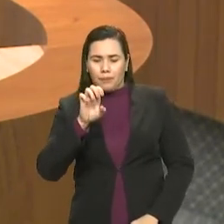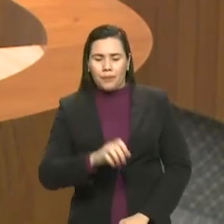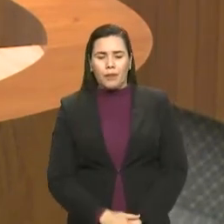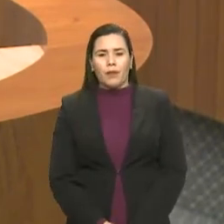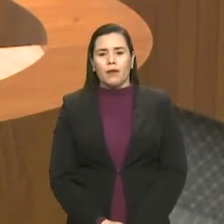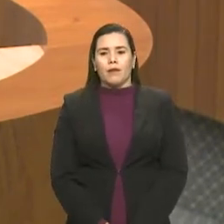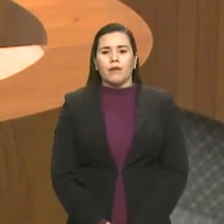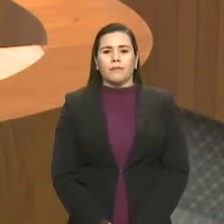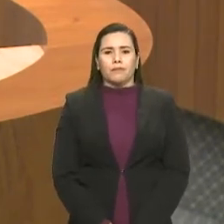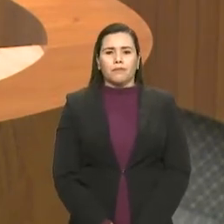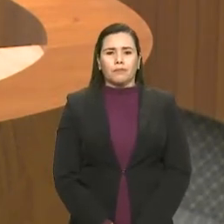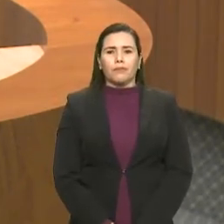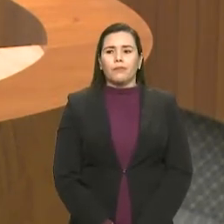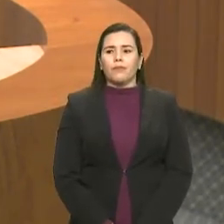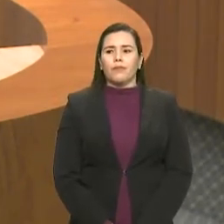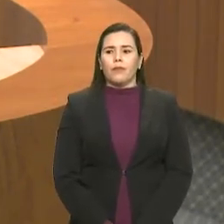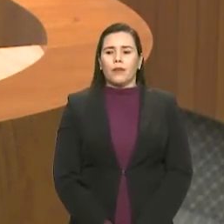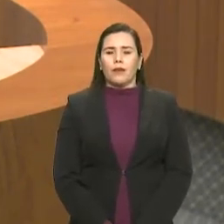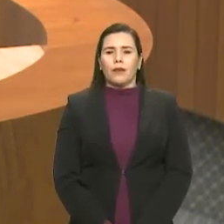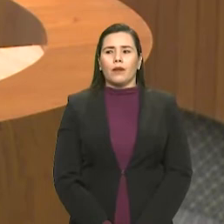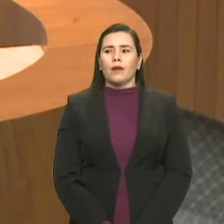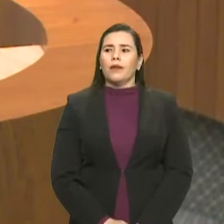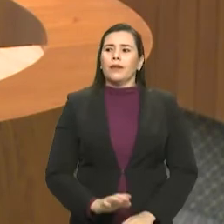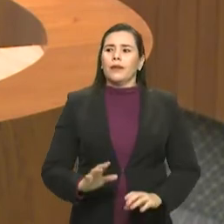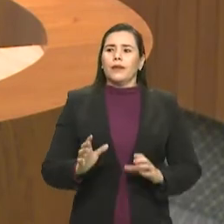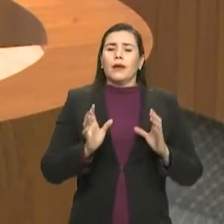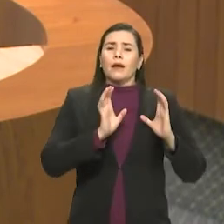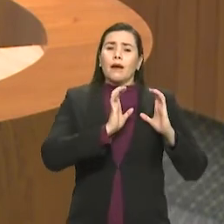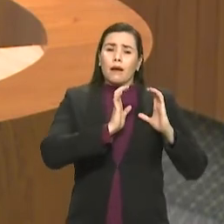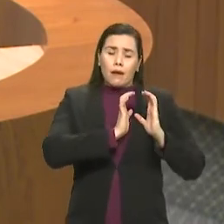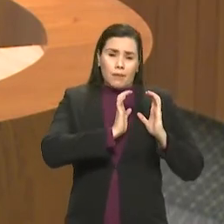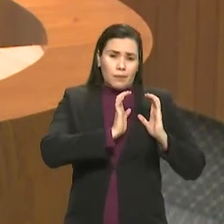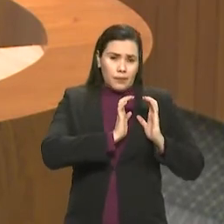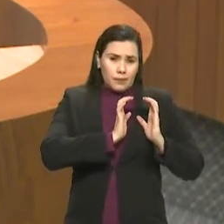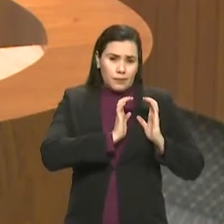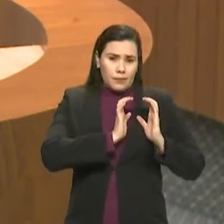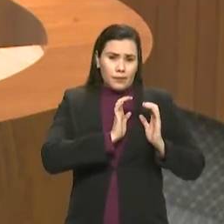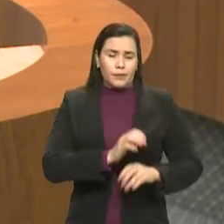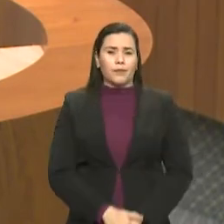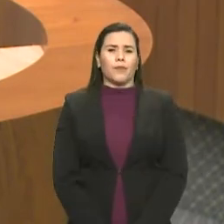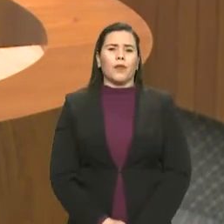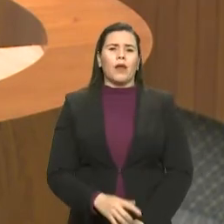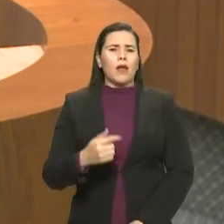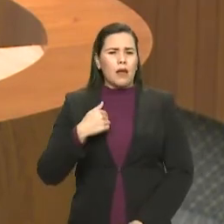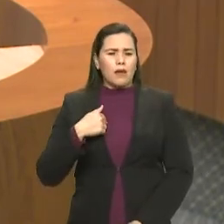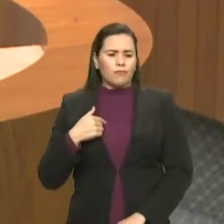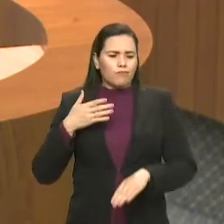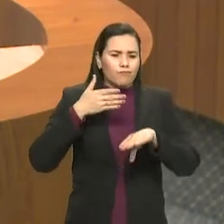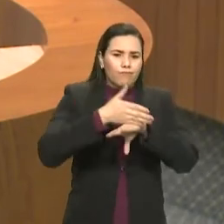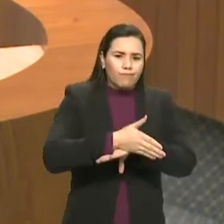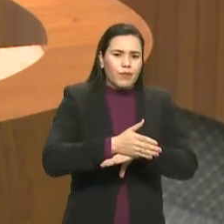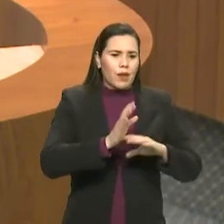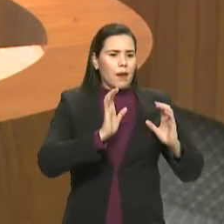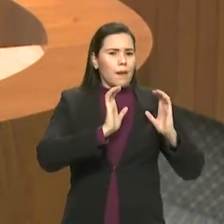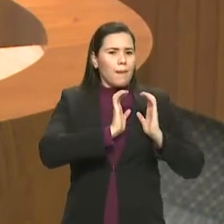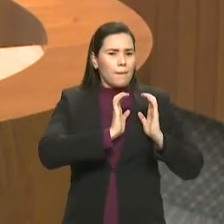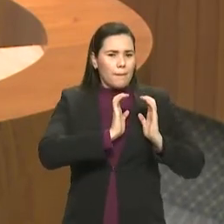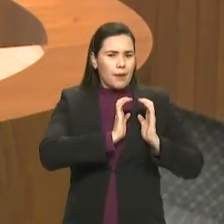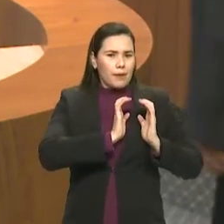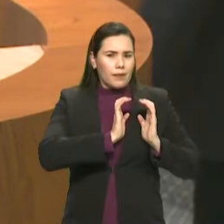tratamento, na atenção. E cada dia mais que visitamos lá a PAI,